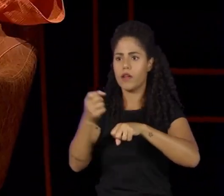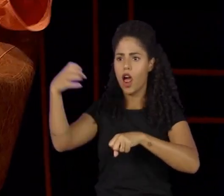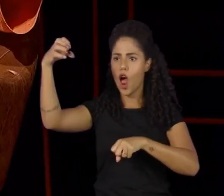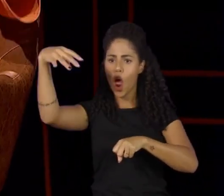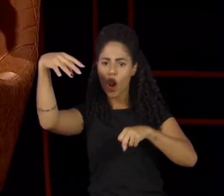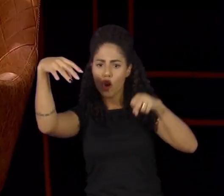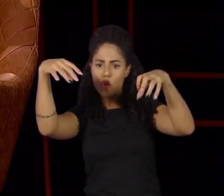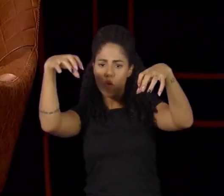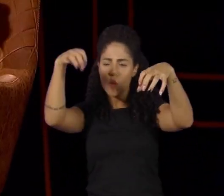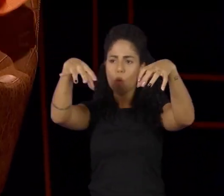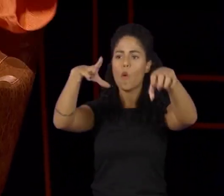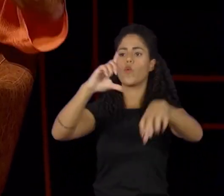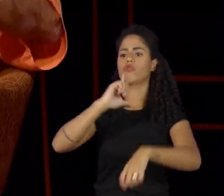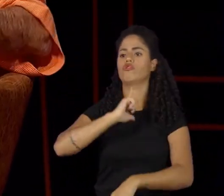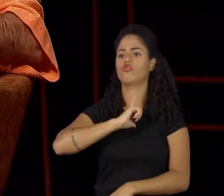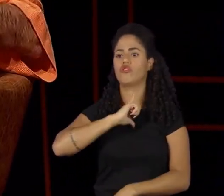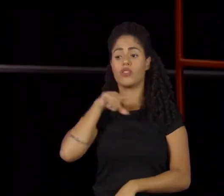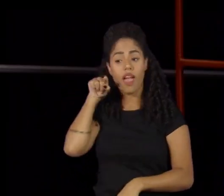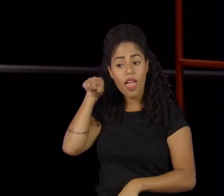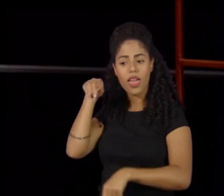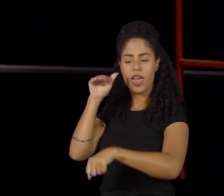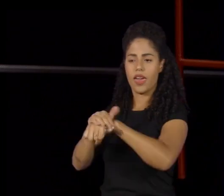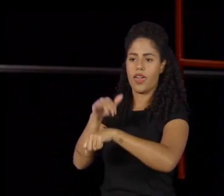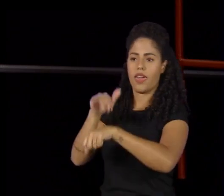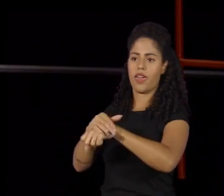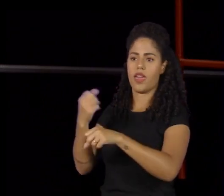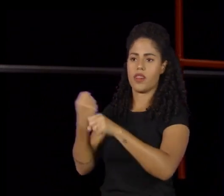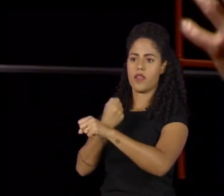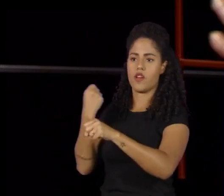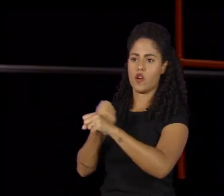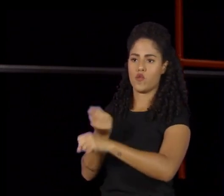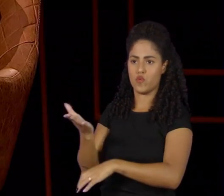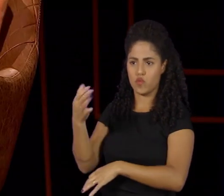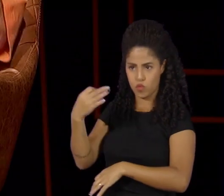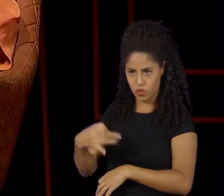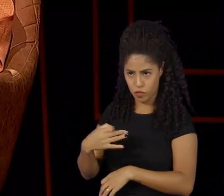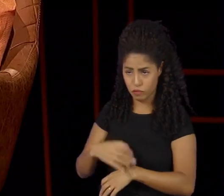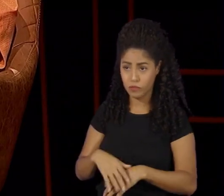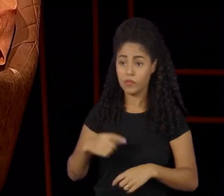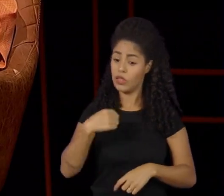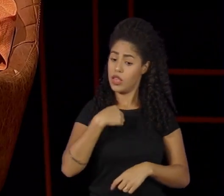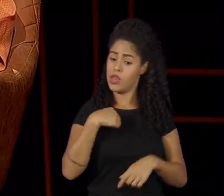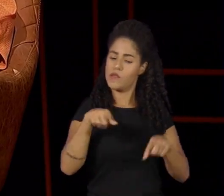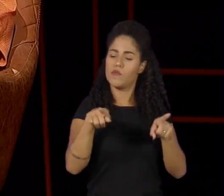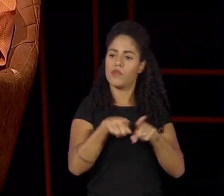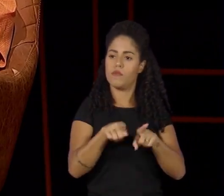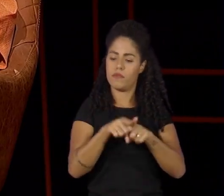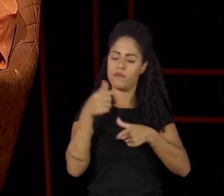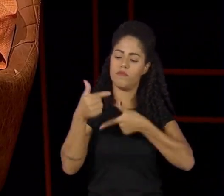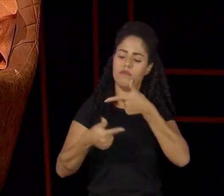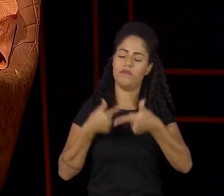com suítes, com coisa, lá, babá, e fez ali tudo. E eu trabalhei,